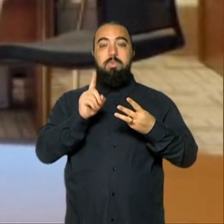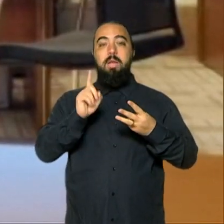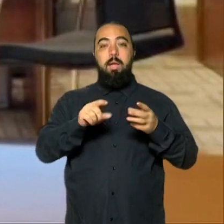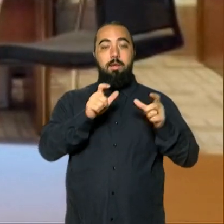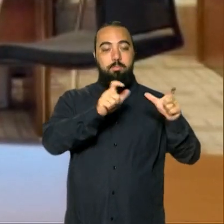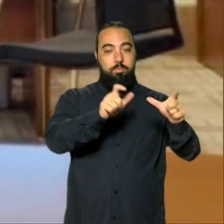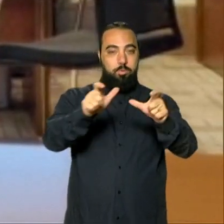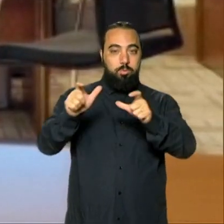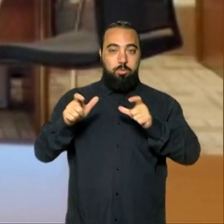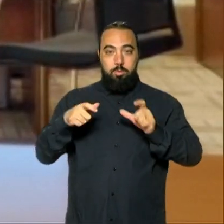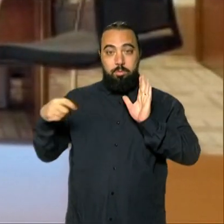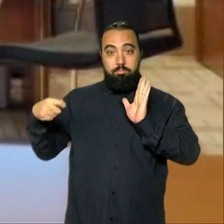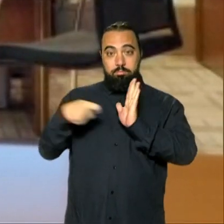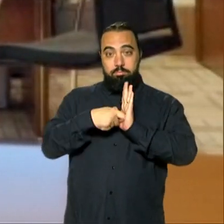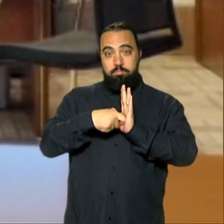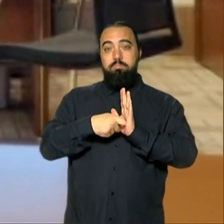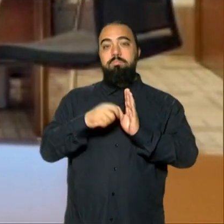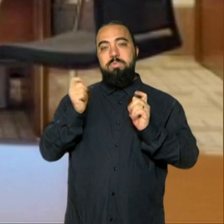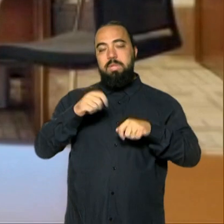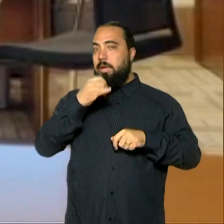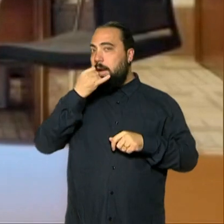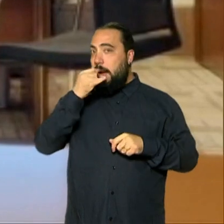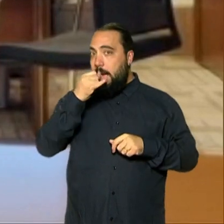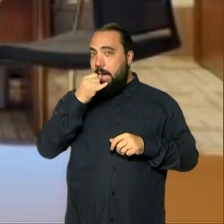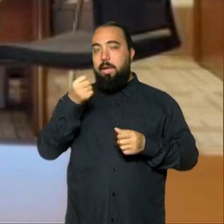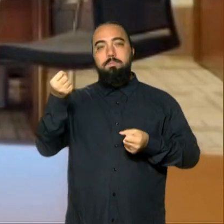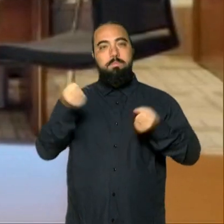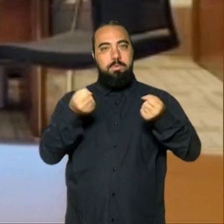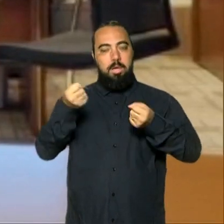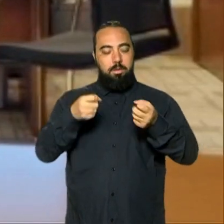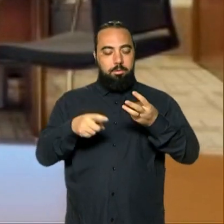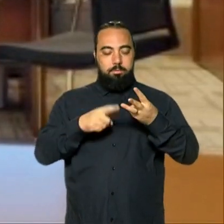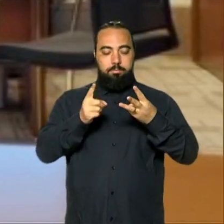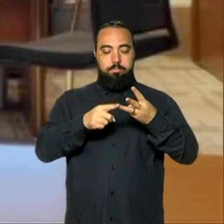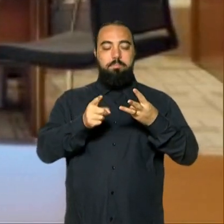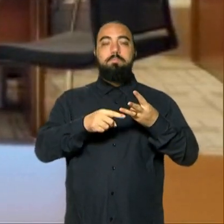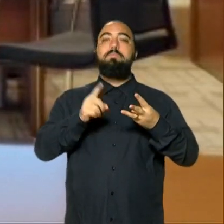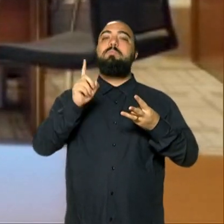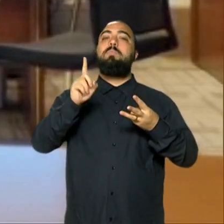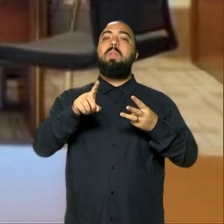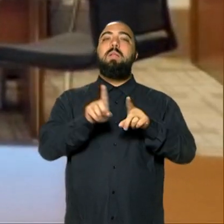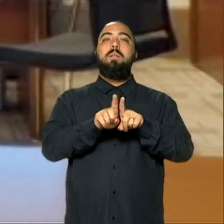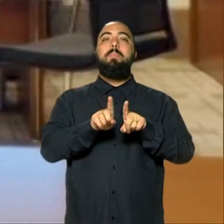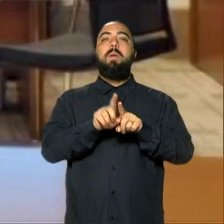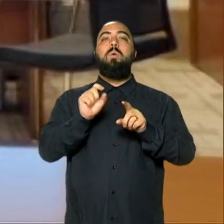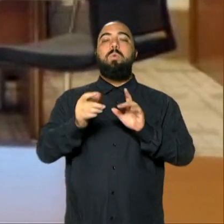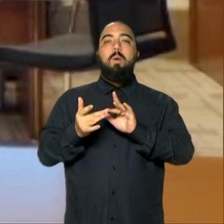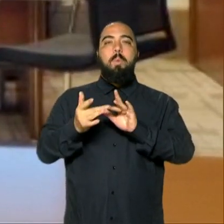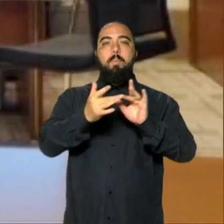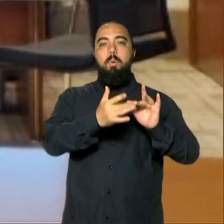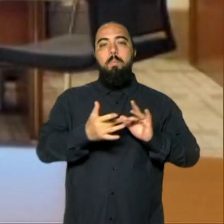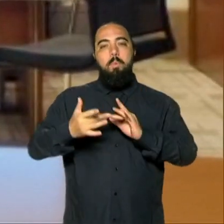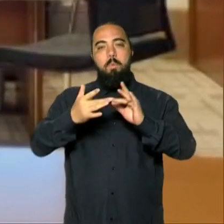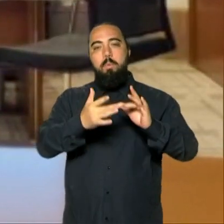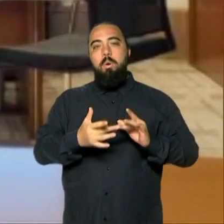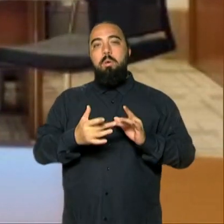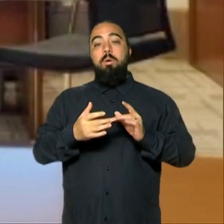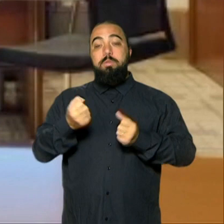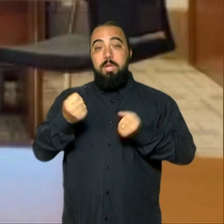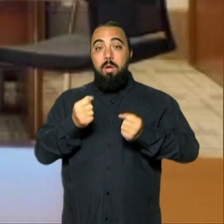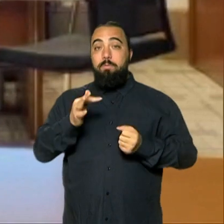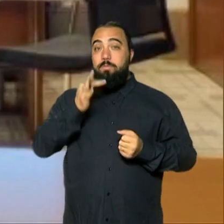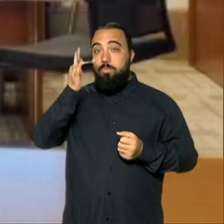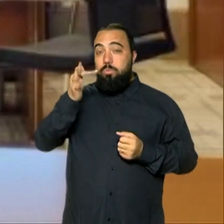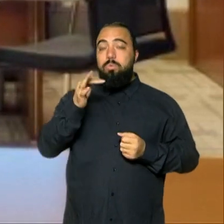de veículos que têm que ser carregados. E o terceiro que envolve justamente aspectos de conectividade, né? Os carros do futuro, eles vão